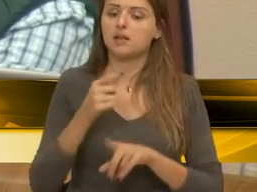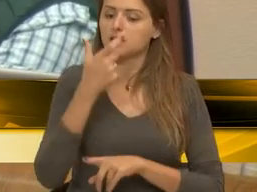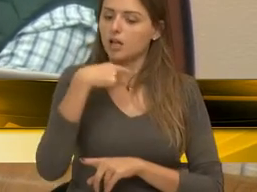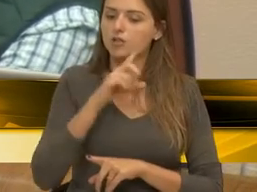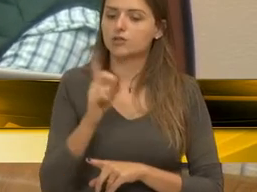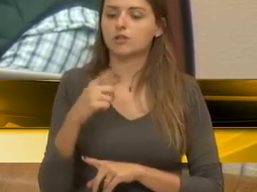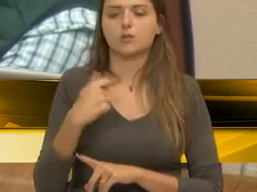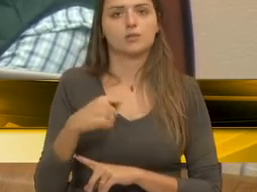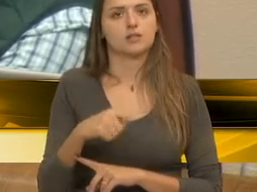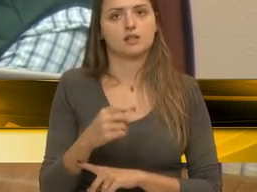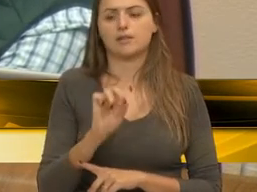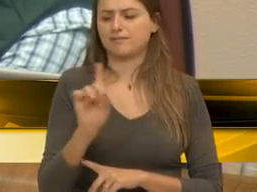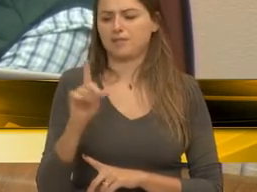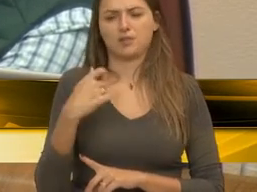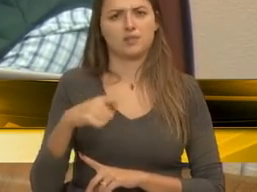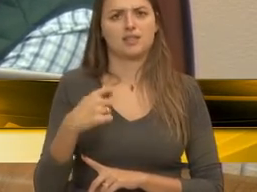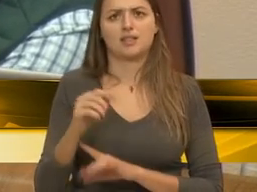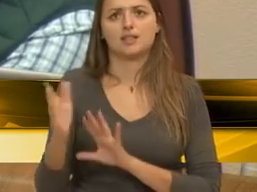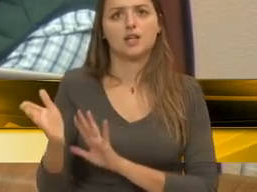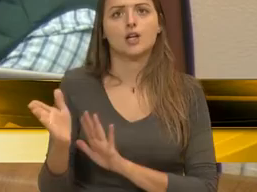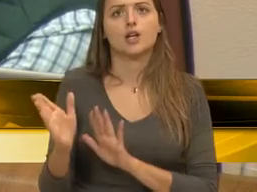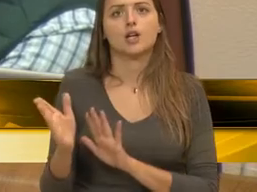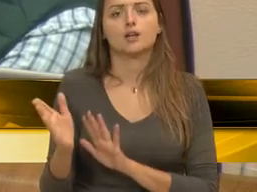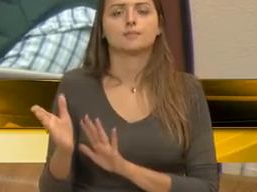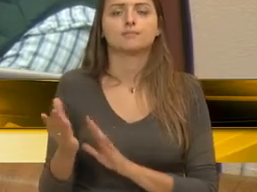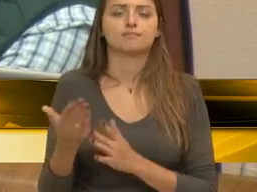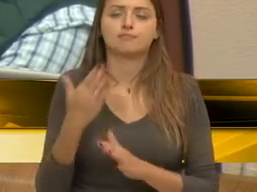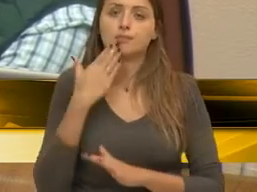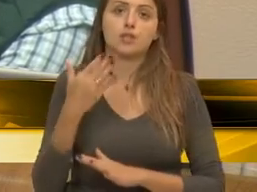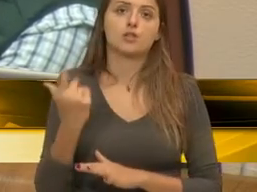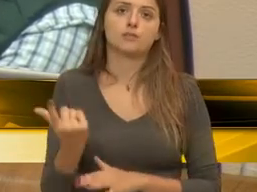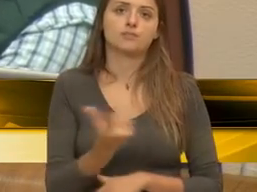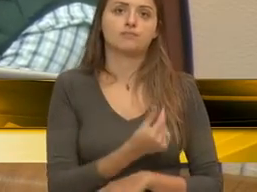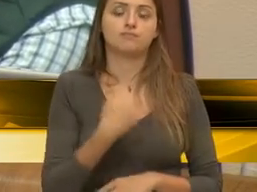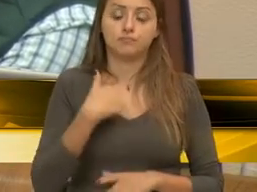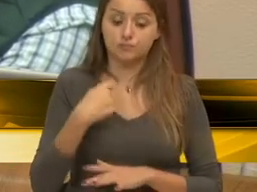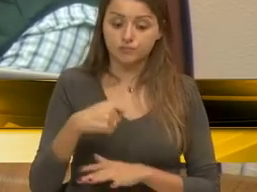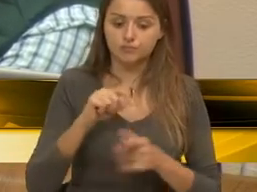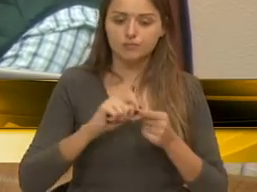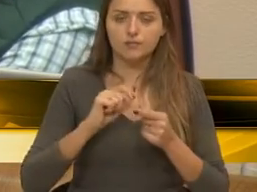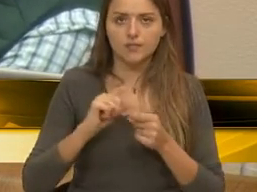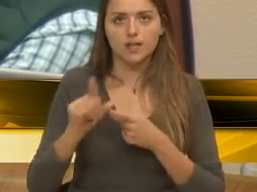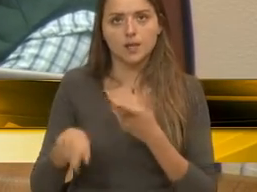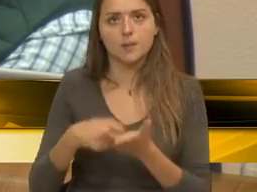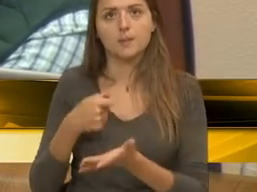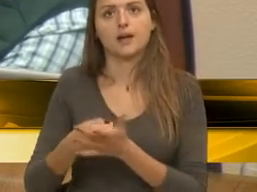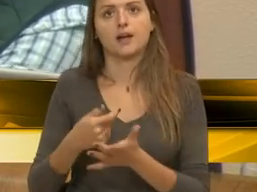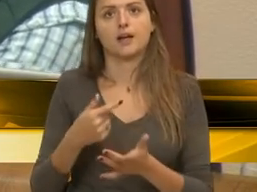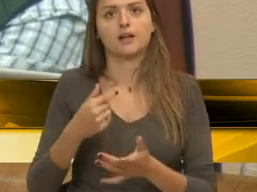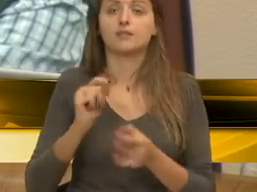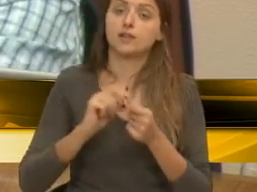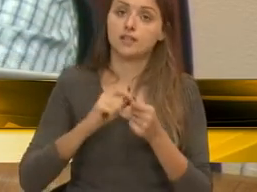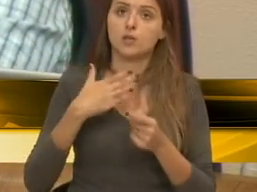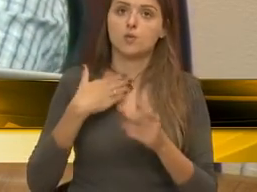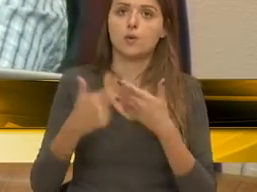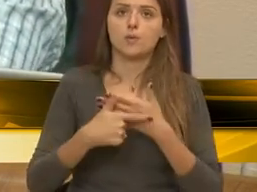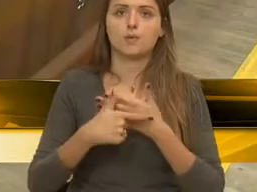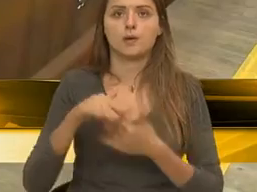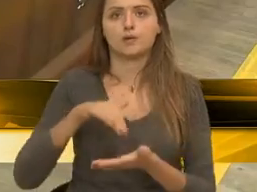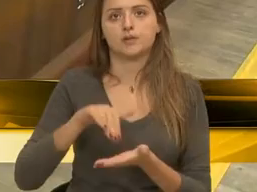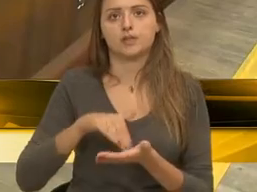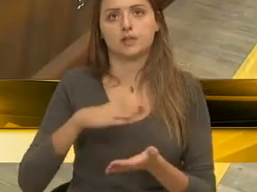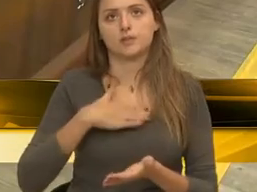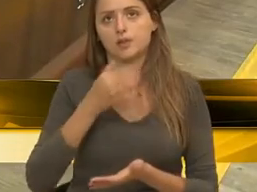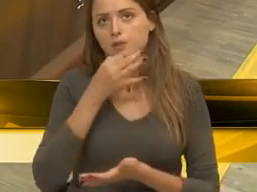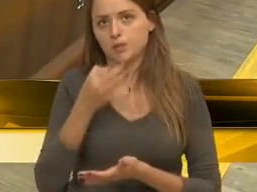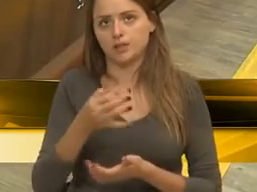ter feito isso, e não precisa. É só dizer: olha, eu preciso fazer isso e bancar como secretário, na minha opinião.